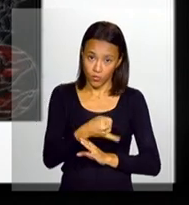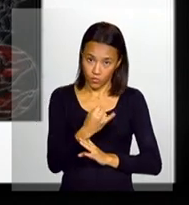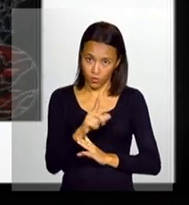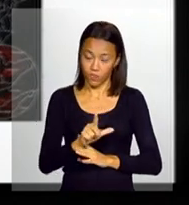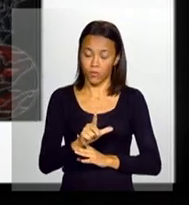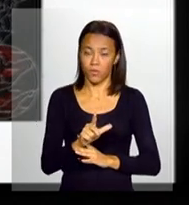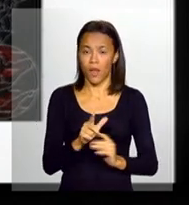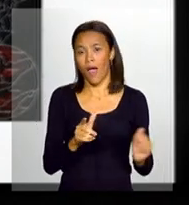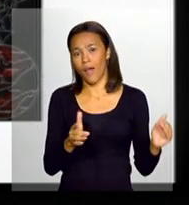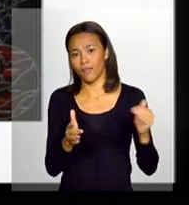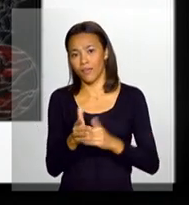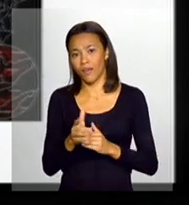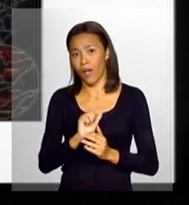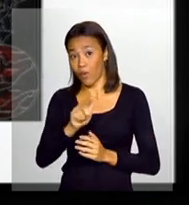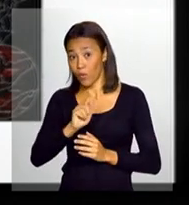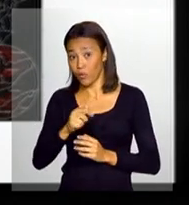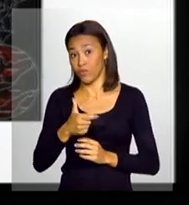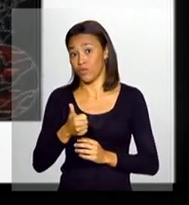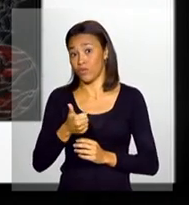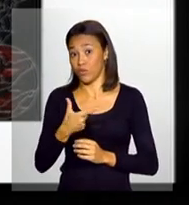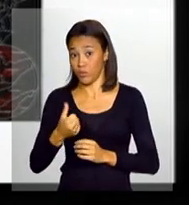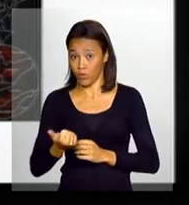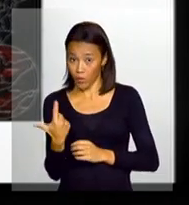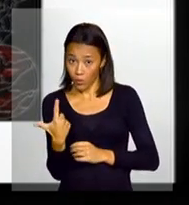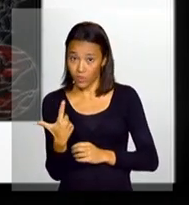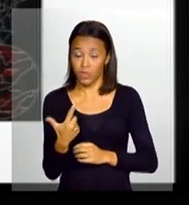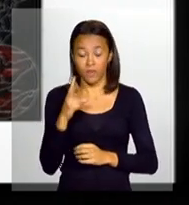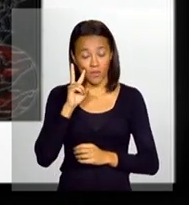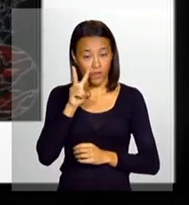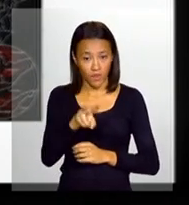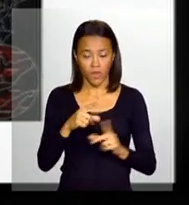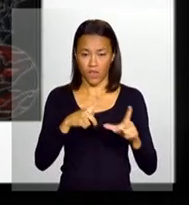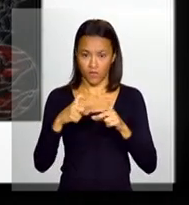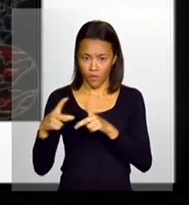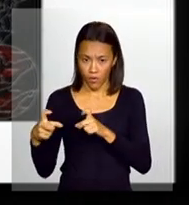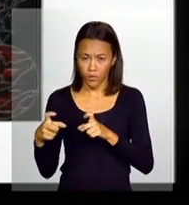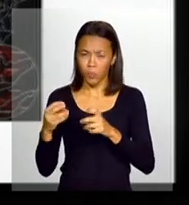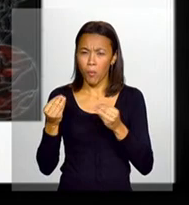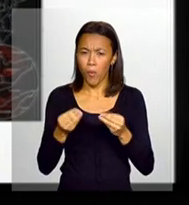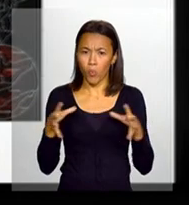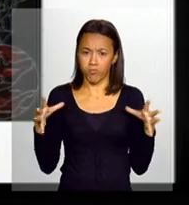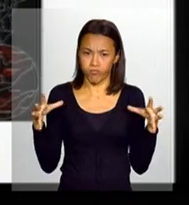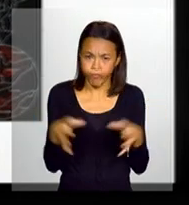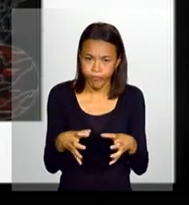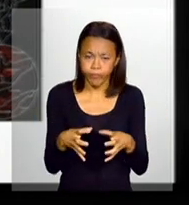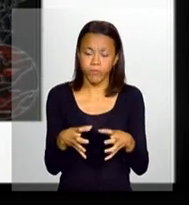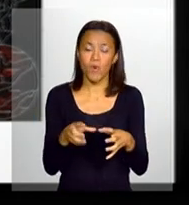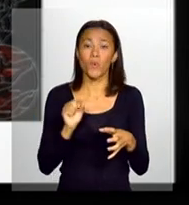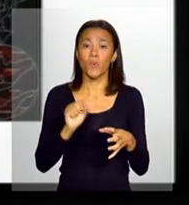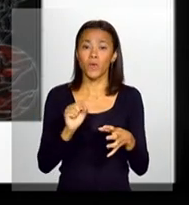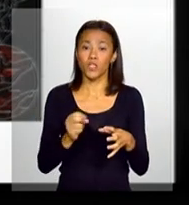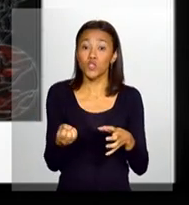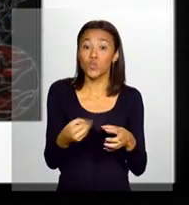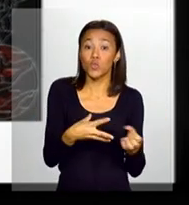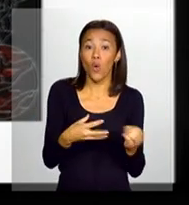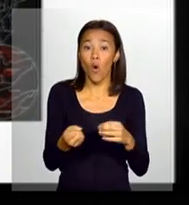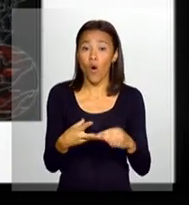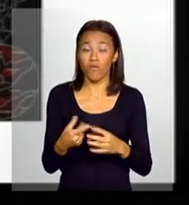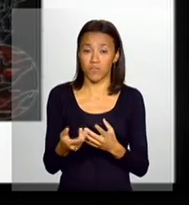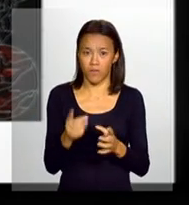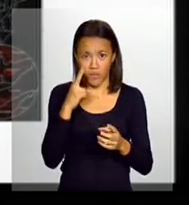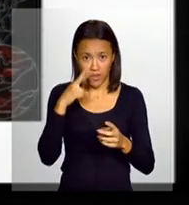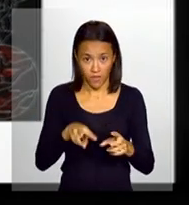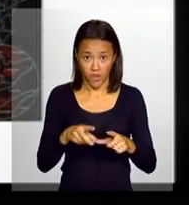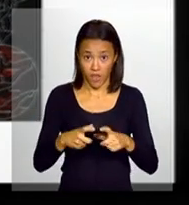2011 a agosto de 2012, mostrando um pouco a concentração de novos desmatamentos, o